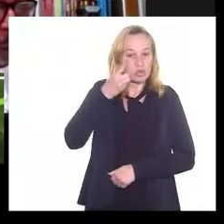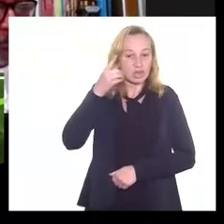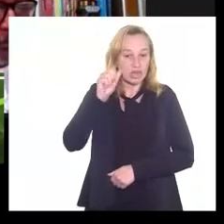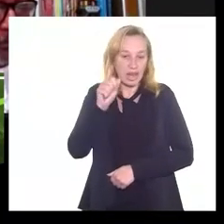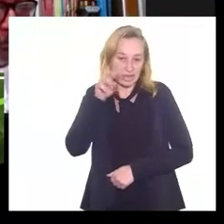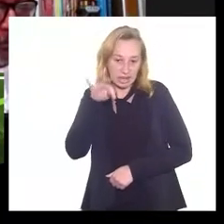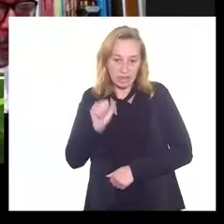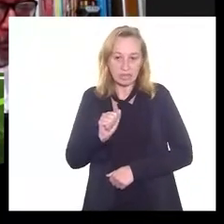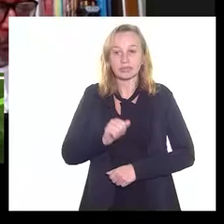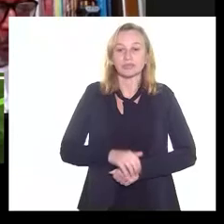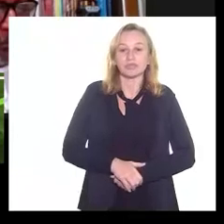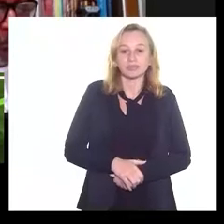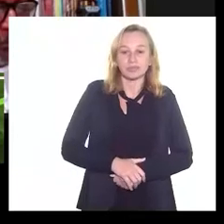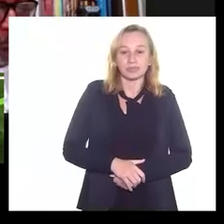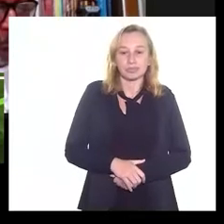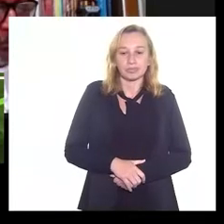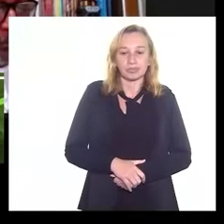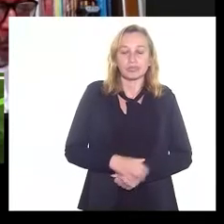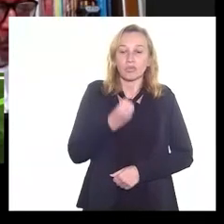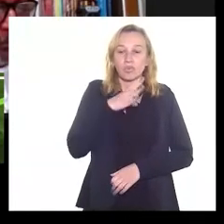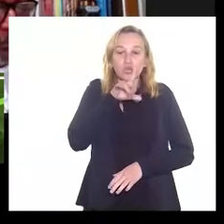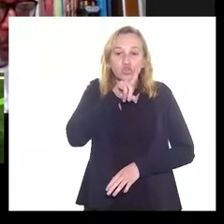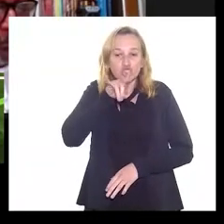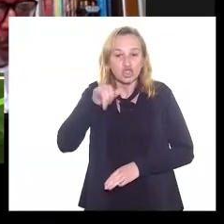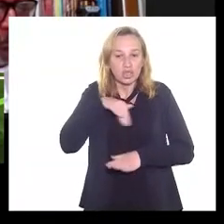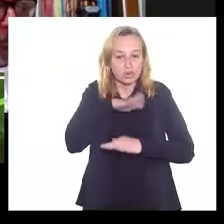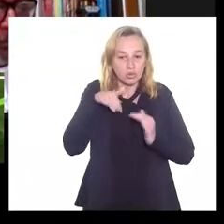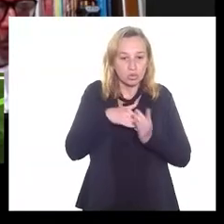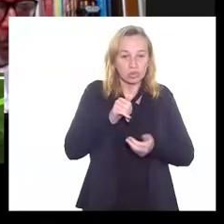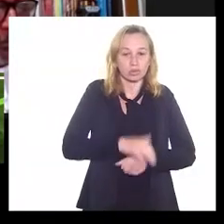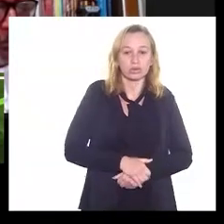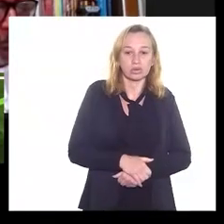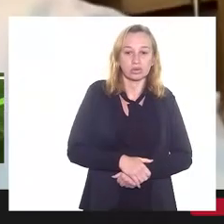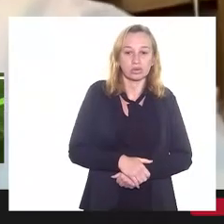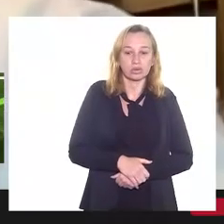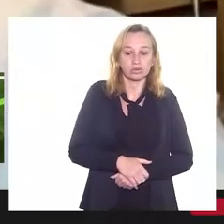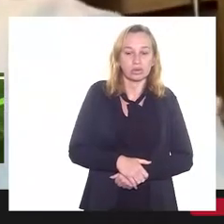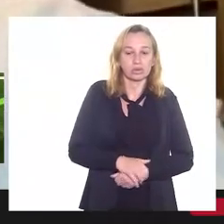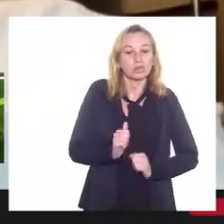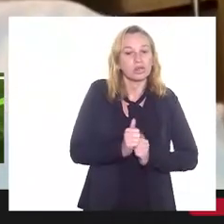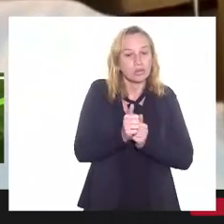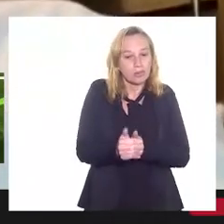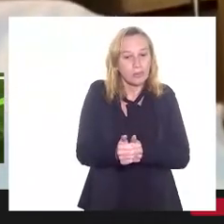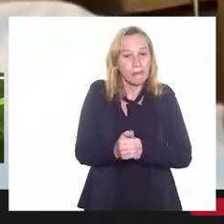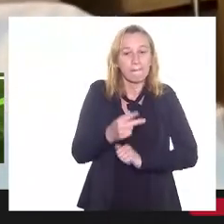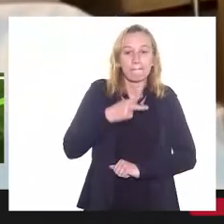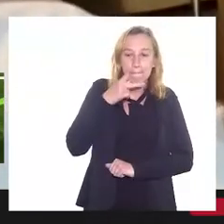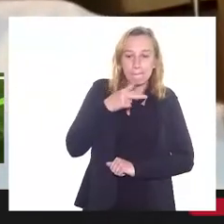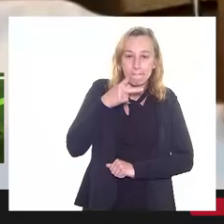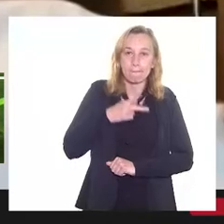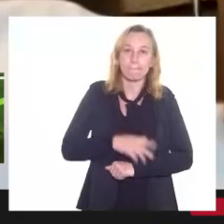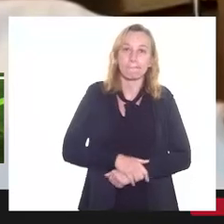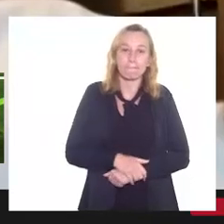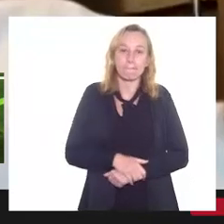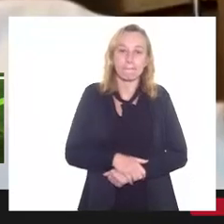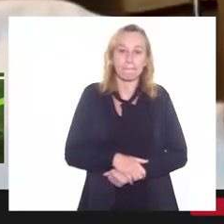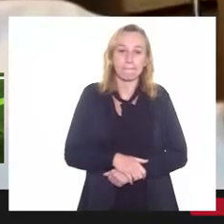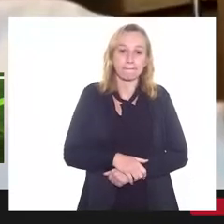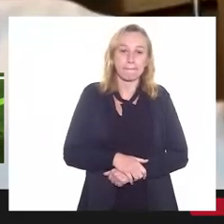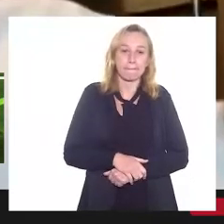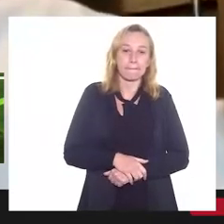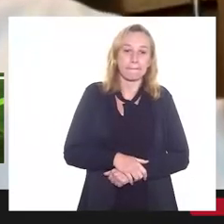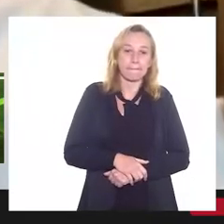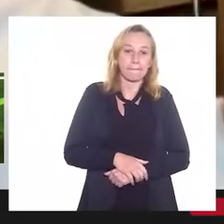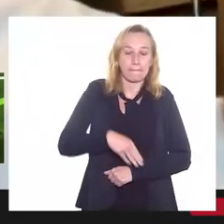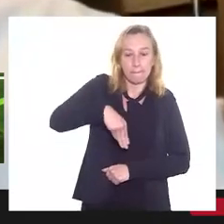Nunes Oi bom dia a todos Ah eu eu acompanhei a fala da é bom